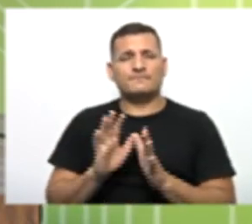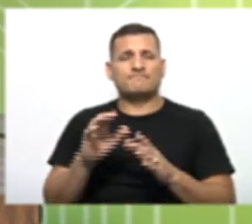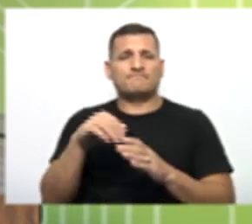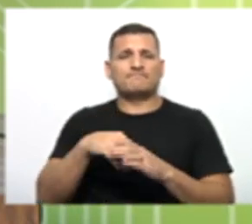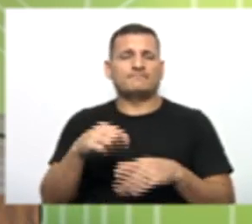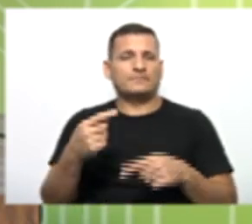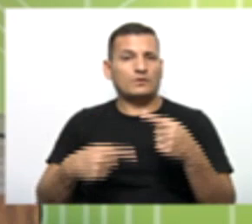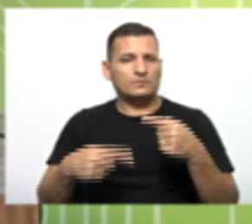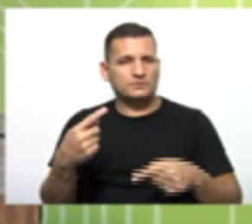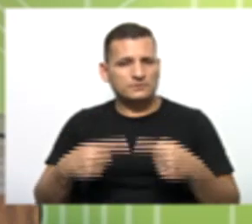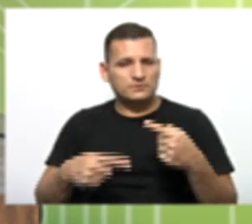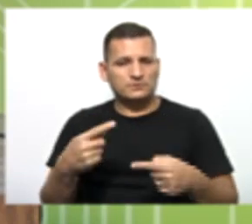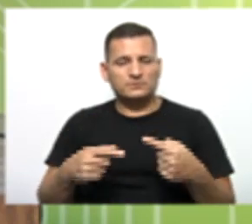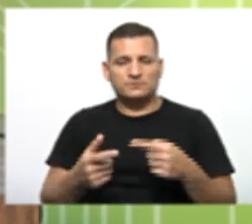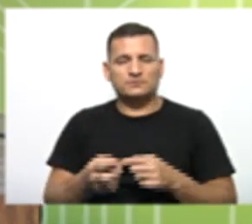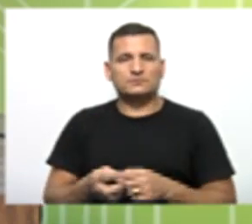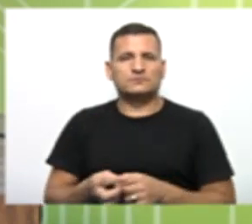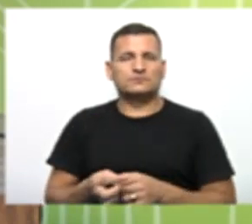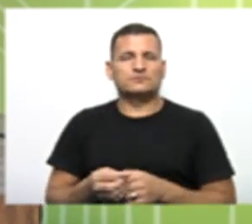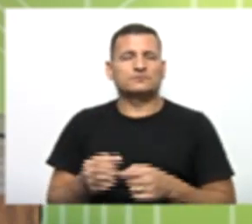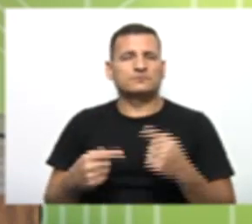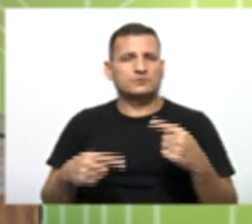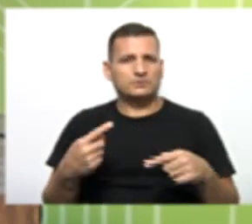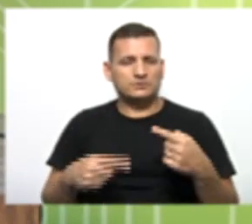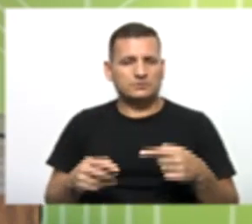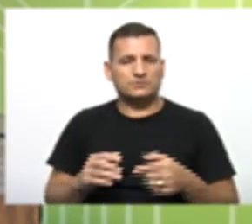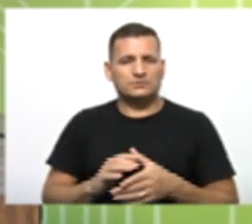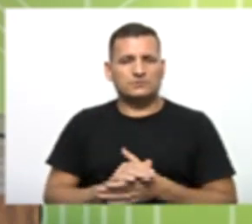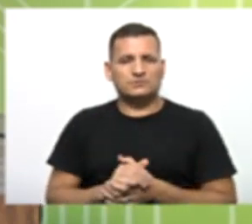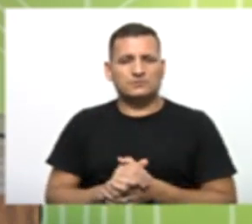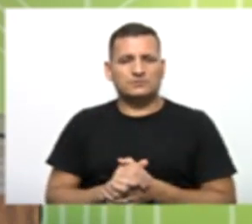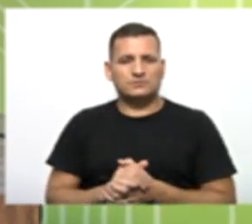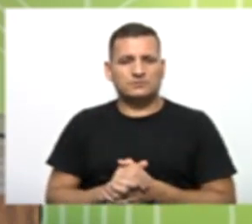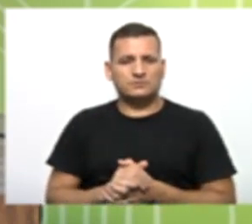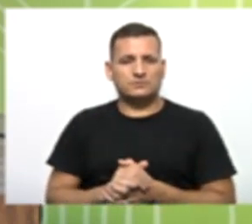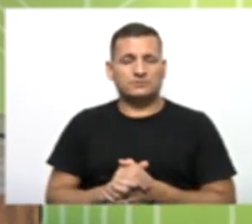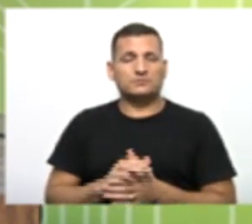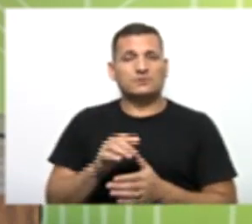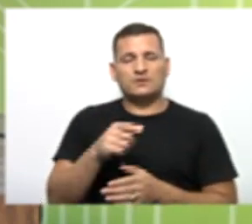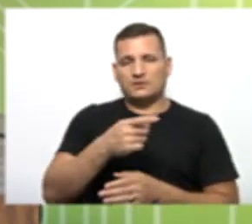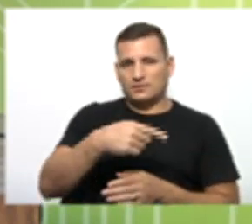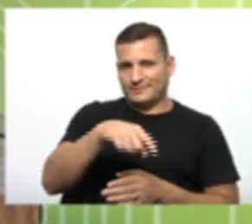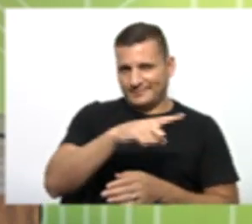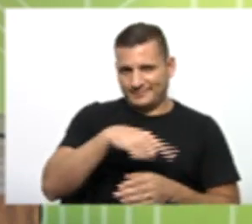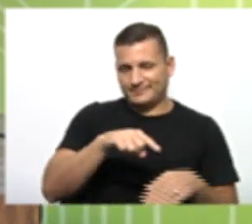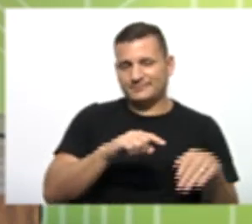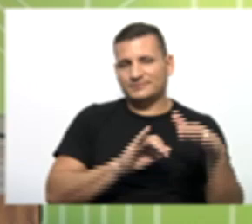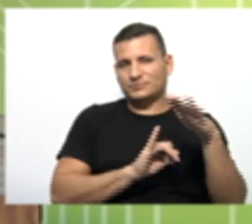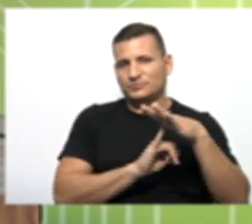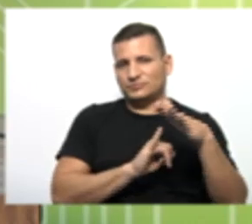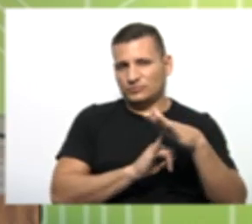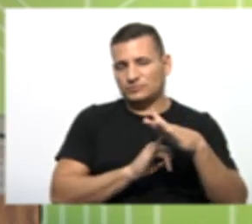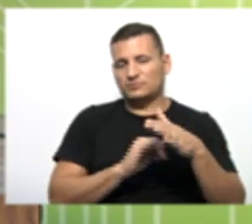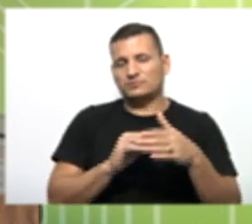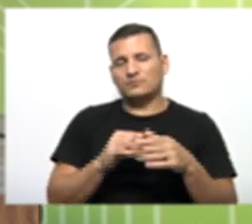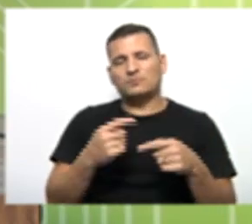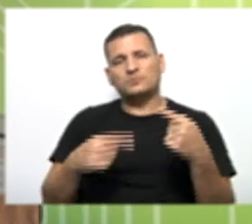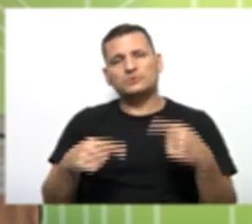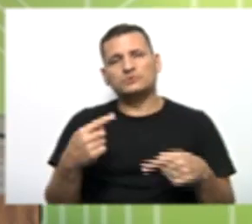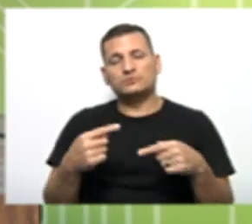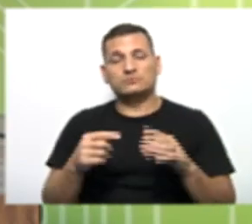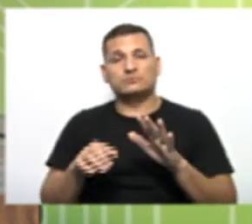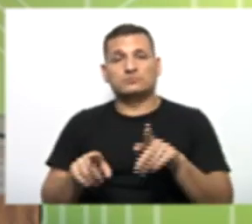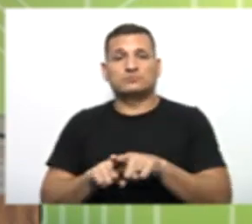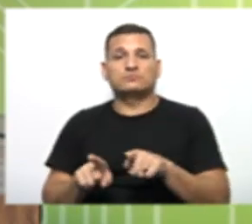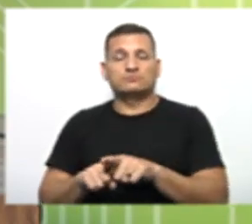políticas colocadas, executadas por essas instituições que compõem o Cisnama, a sociedade também